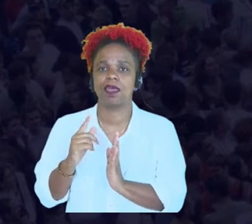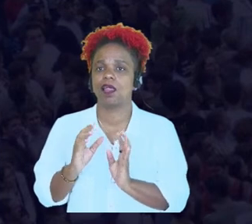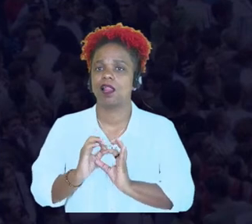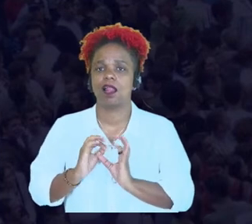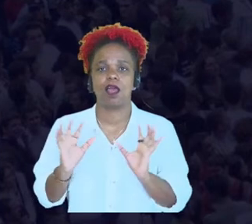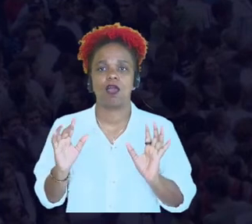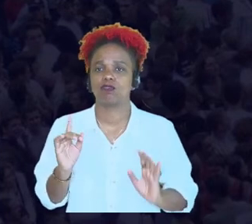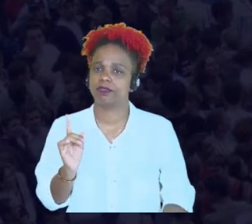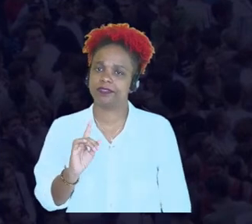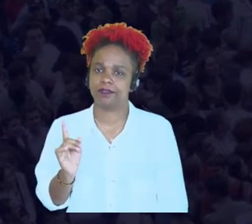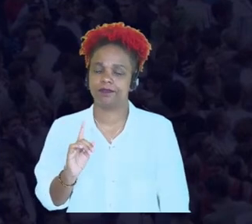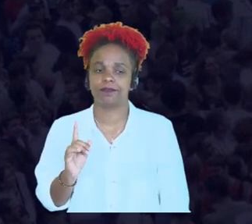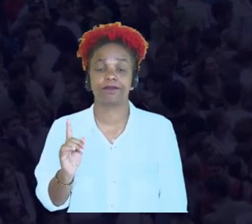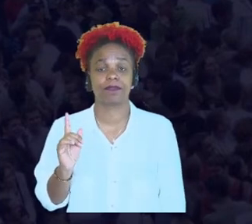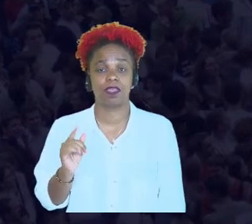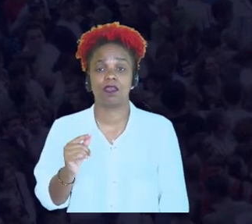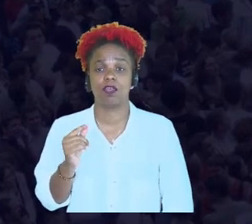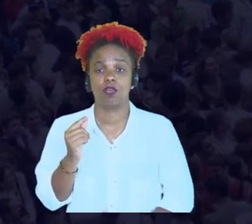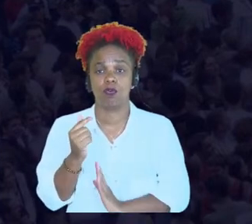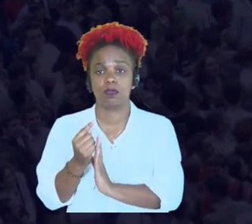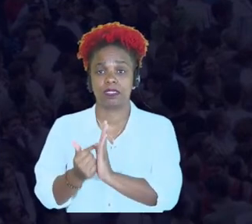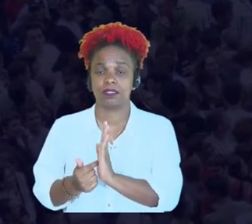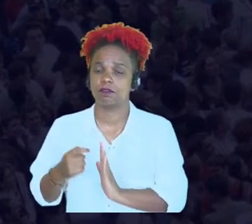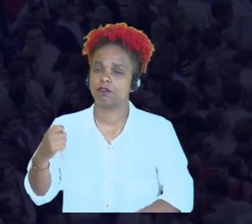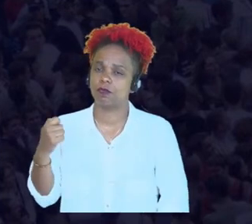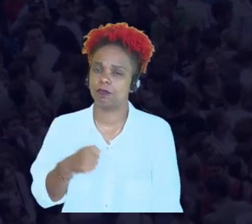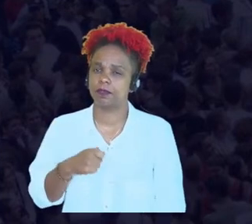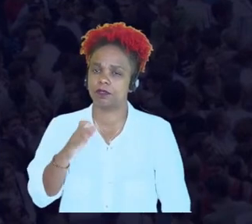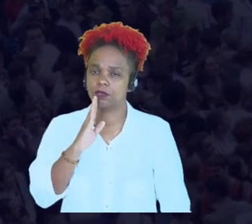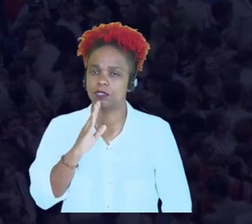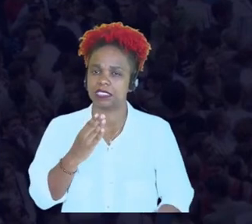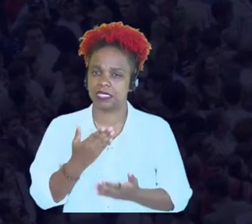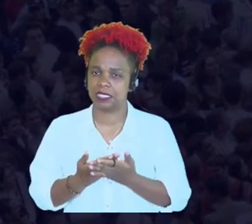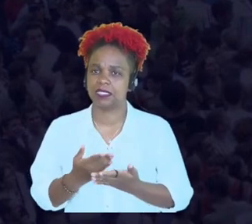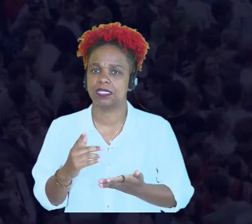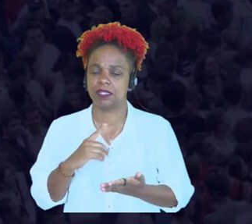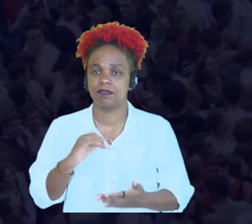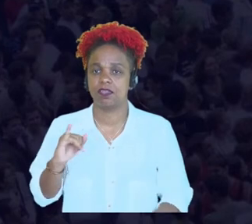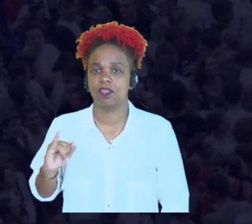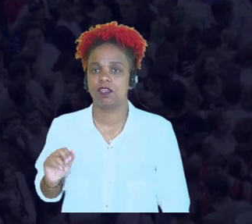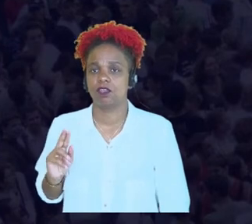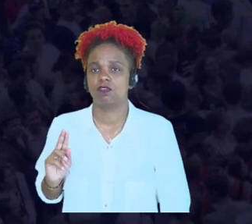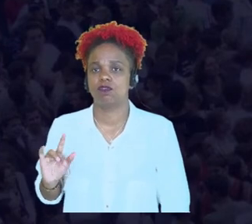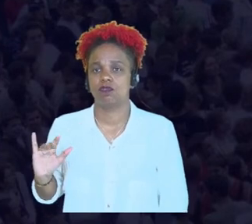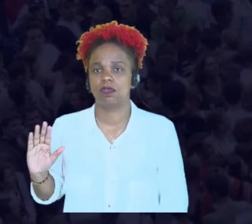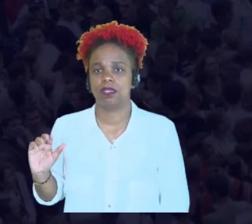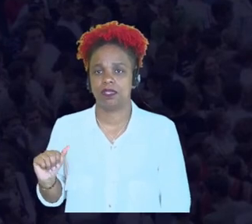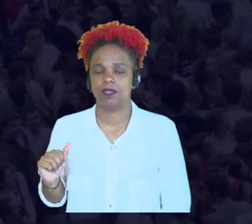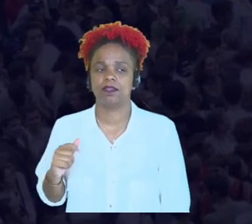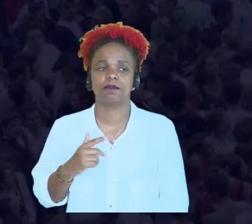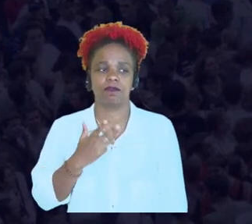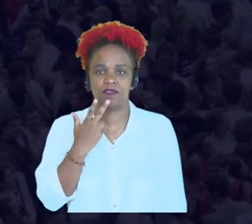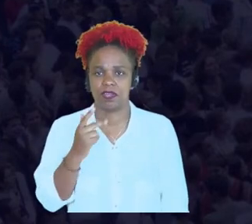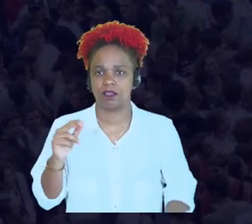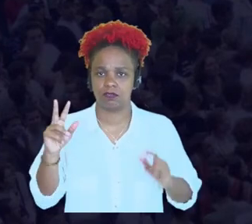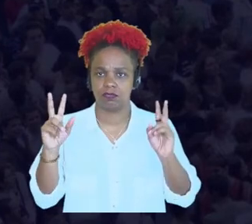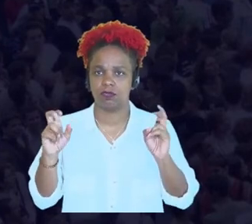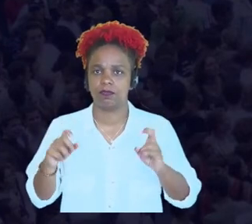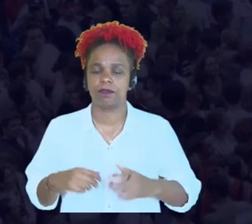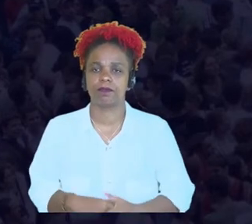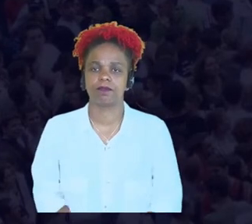é orçamento impositivo. Tenho certeza que a Juliana vai falar muito melhor disso do que eu. Podemos passar,